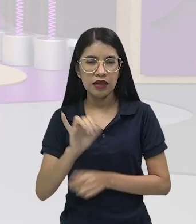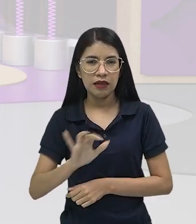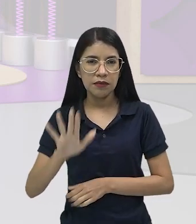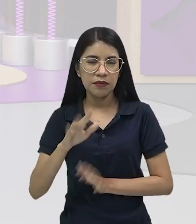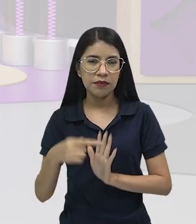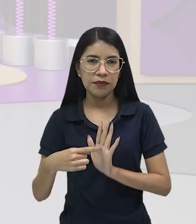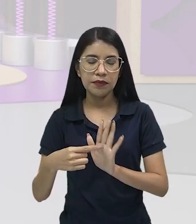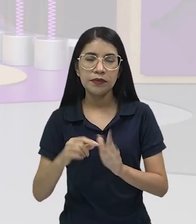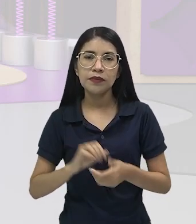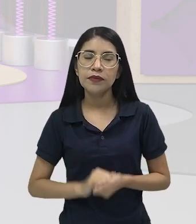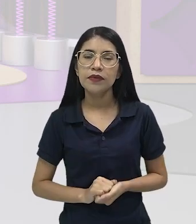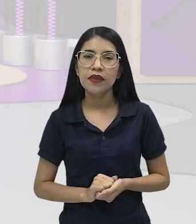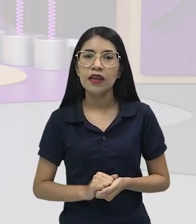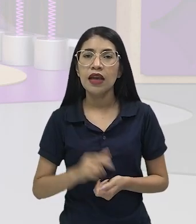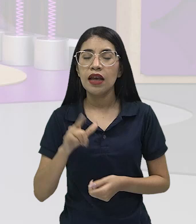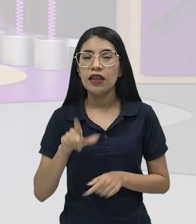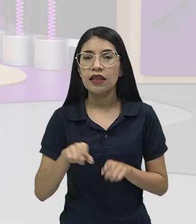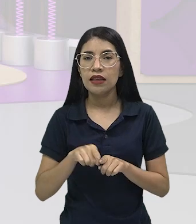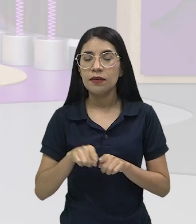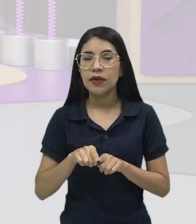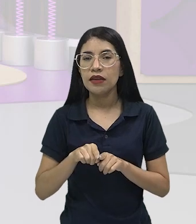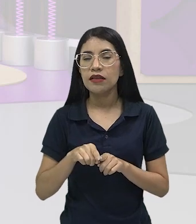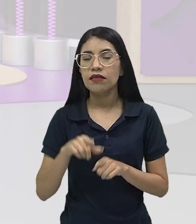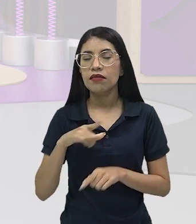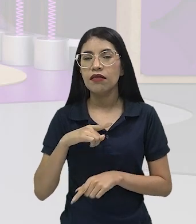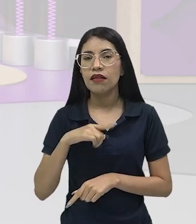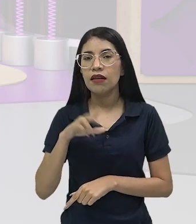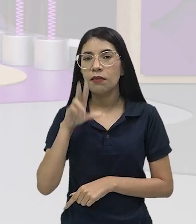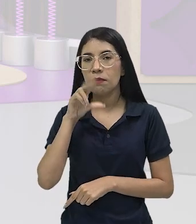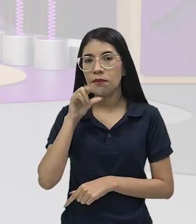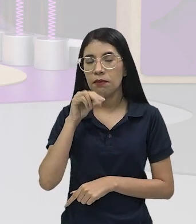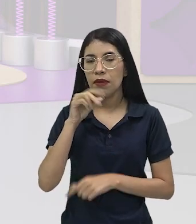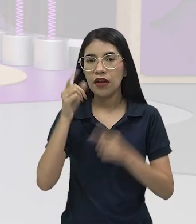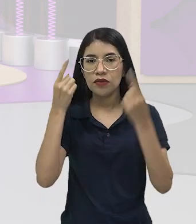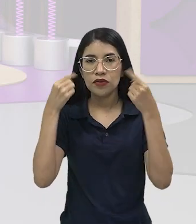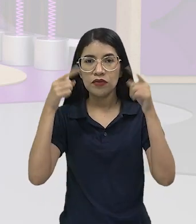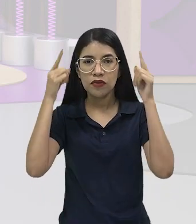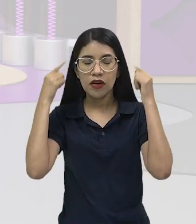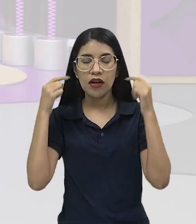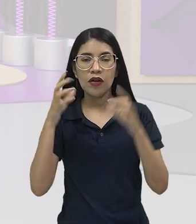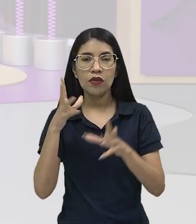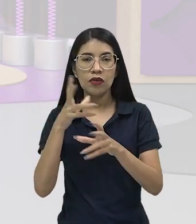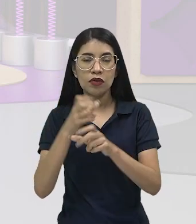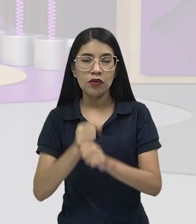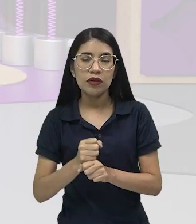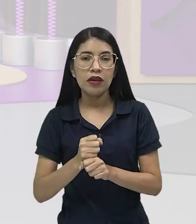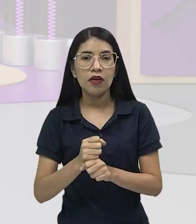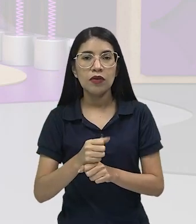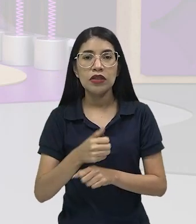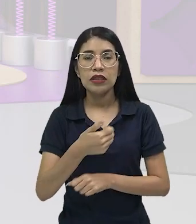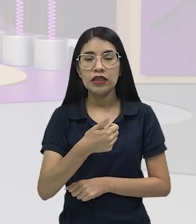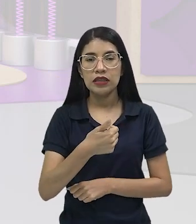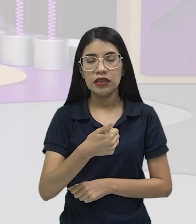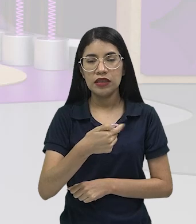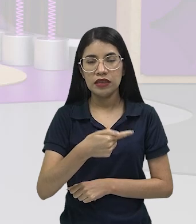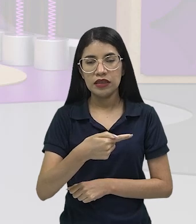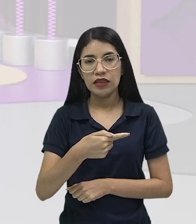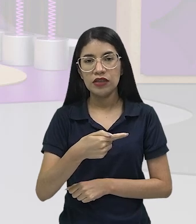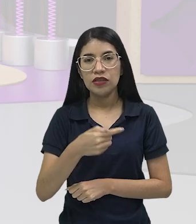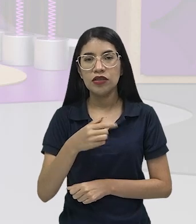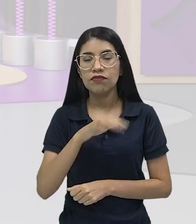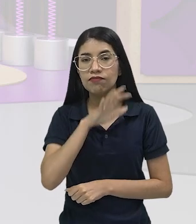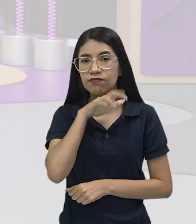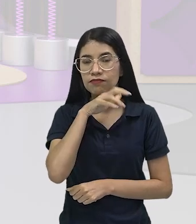há patos e ovelhas, num total de 17 animais. Ao